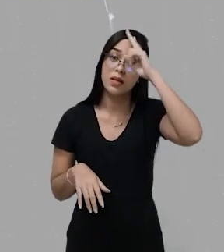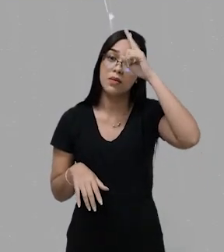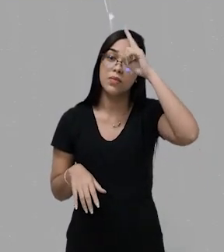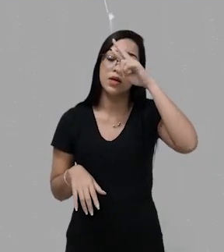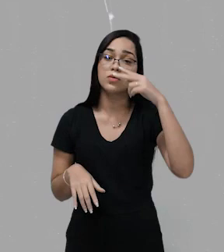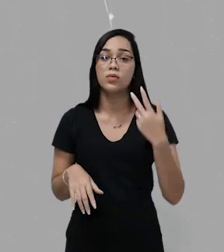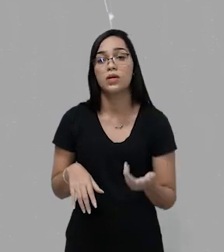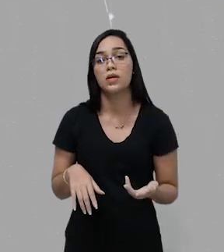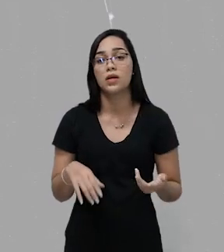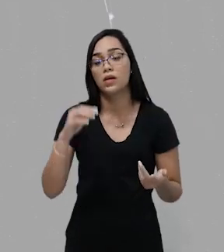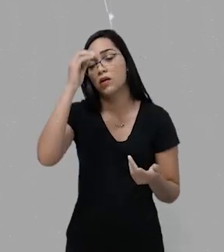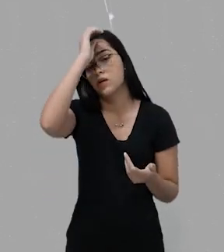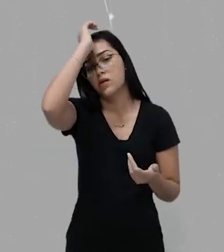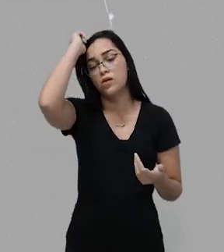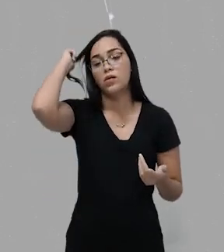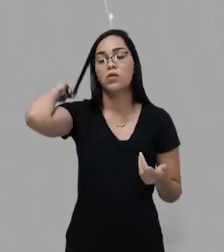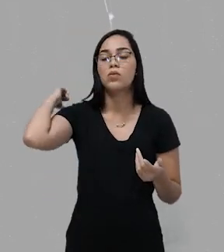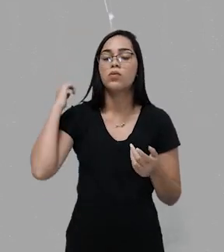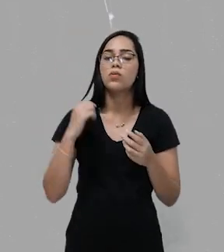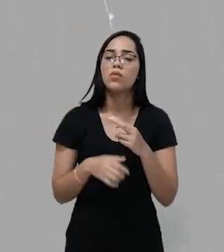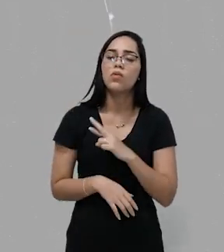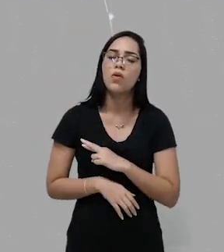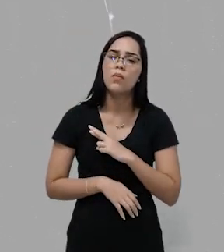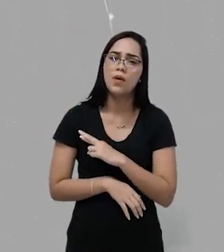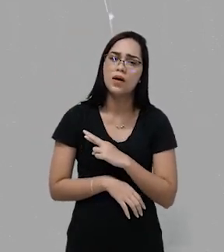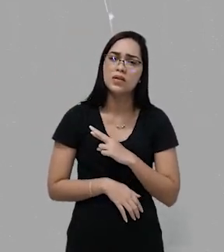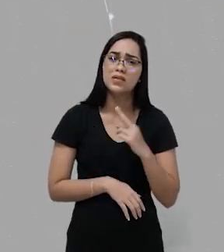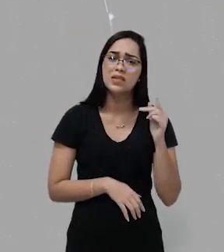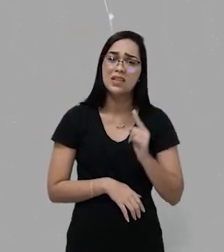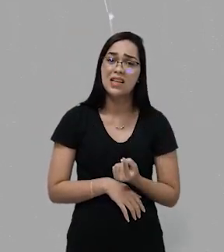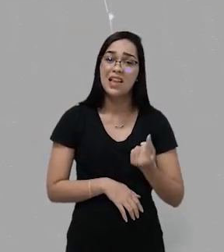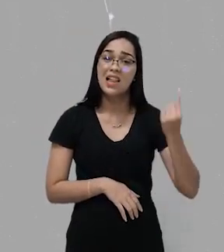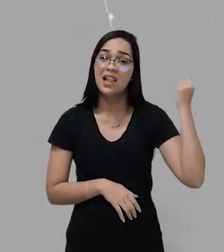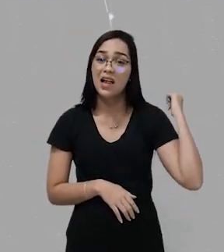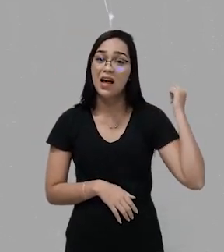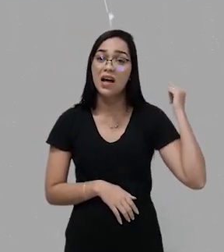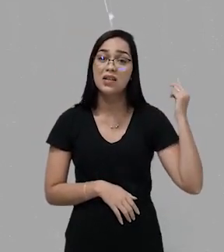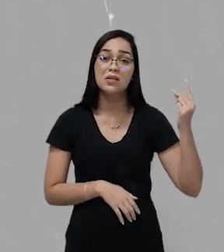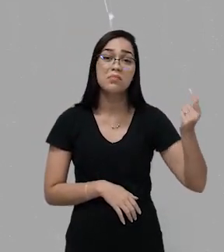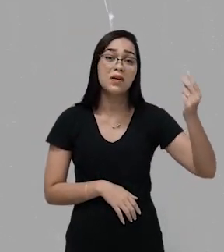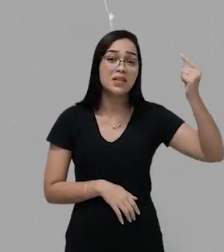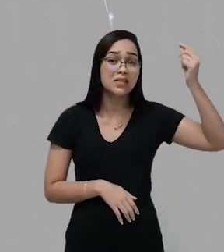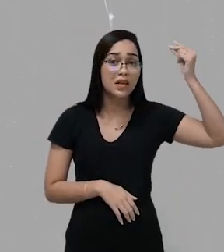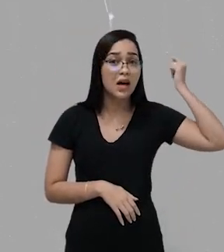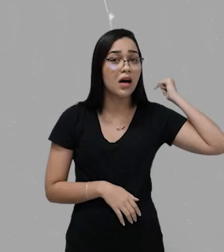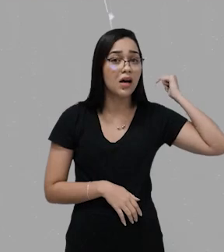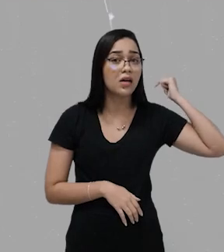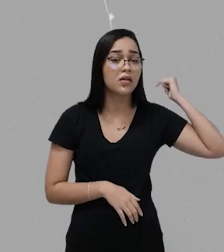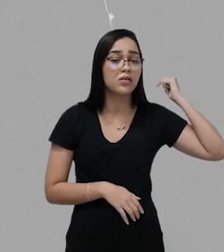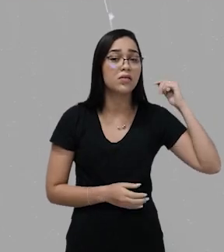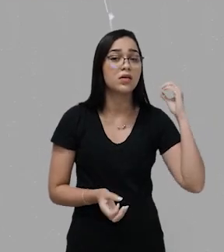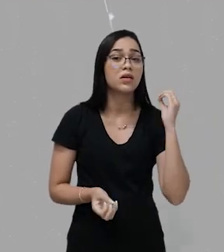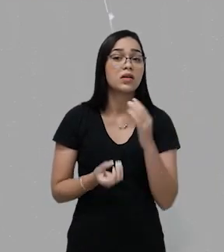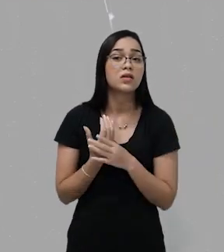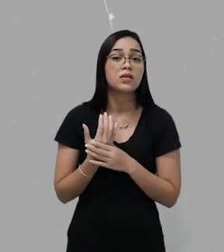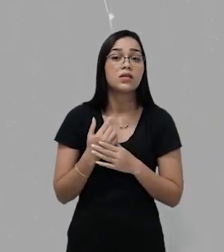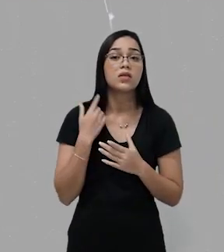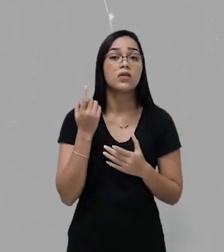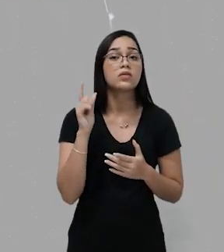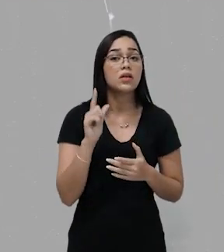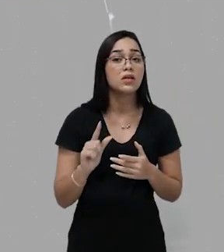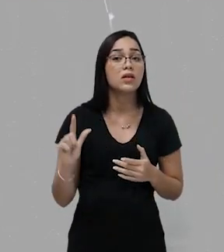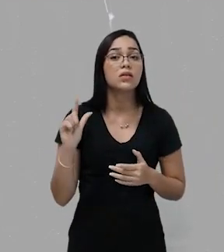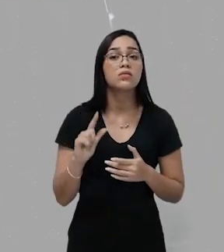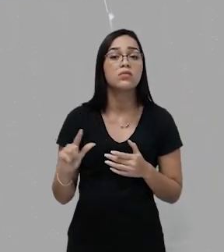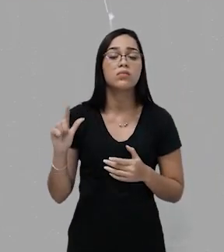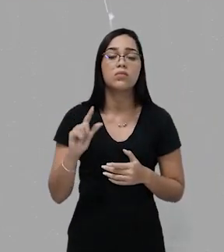que romance, né, ele veio lá de muito tempo, desde a formação da nossa